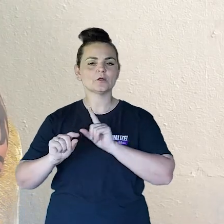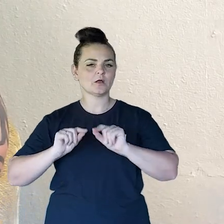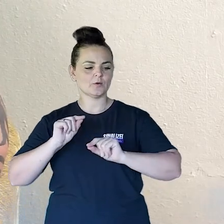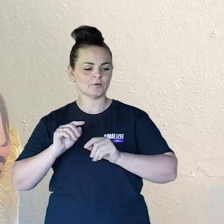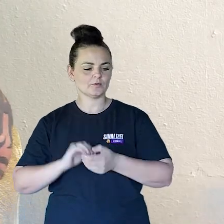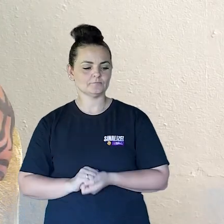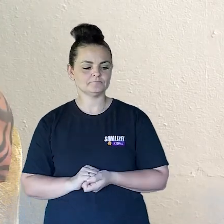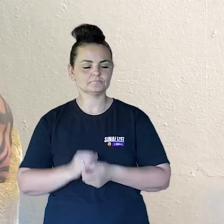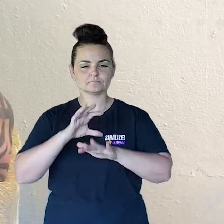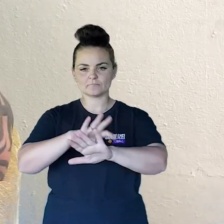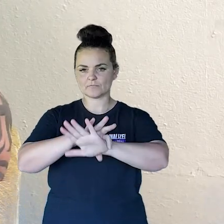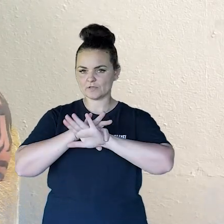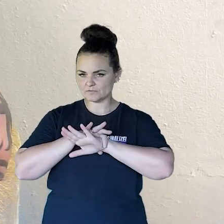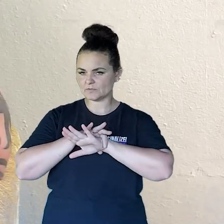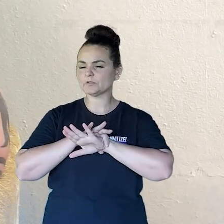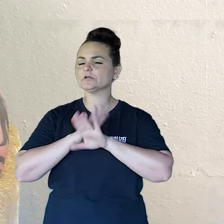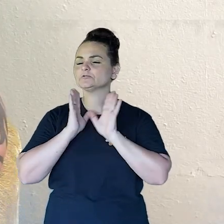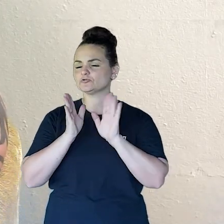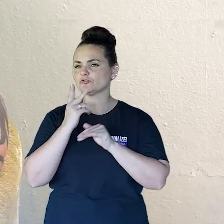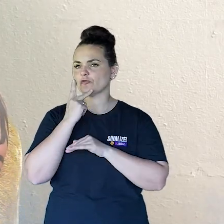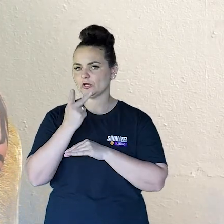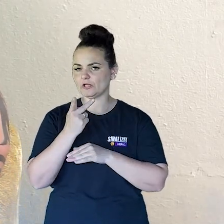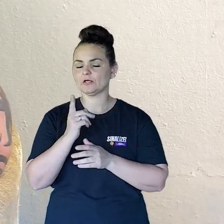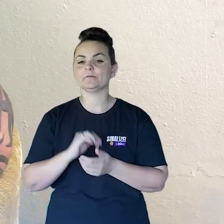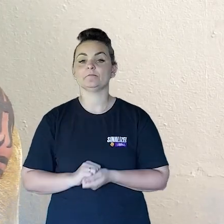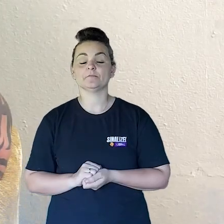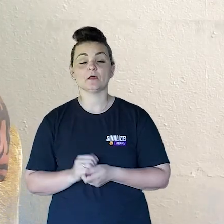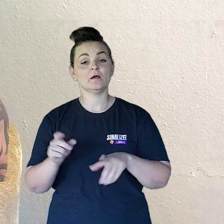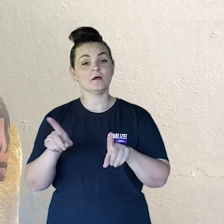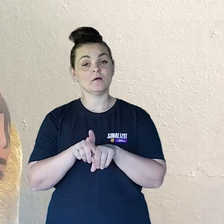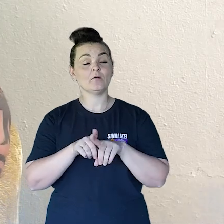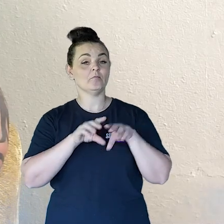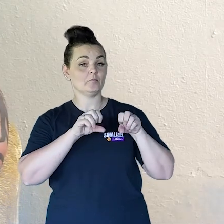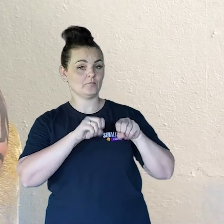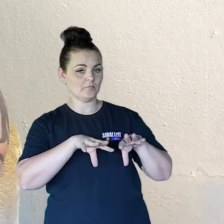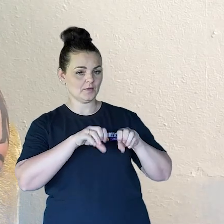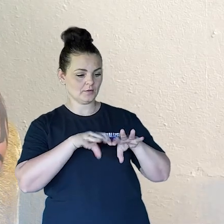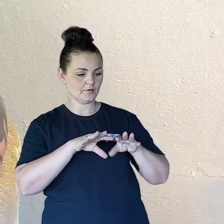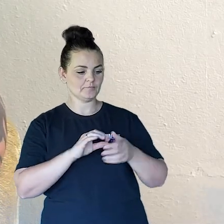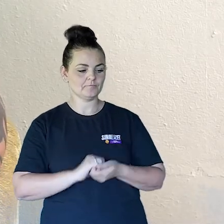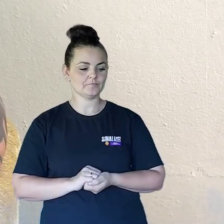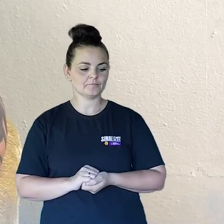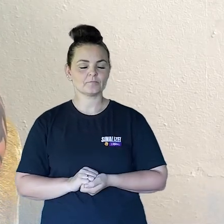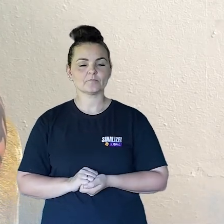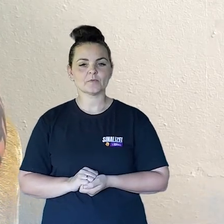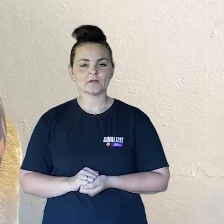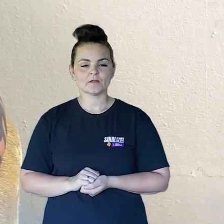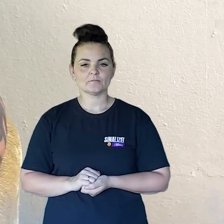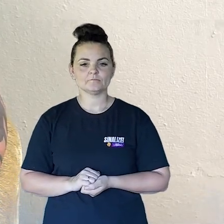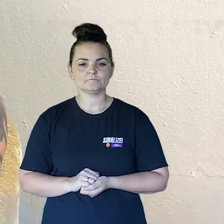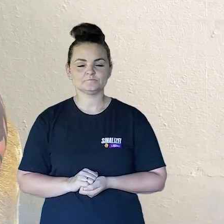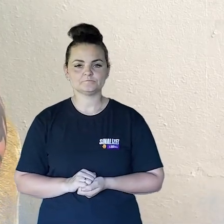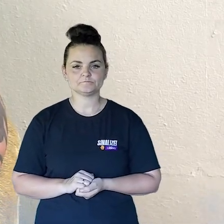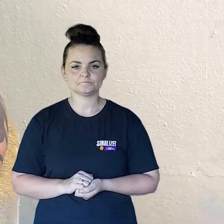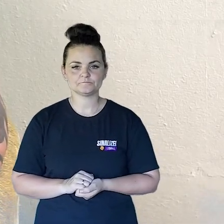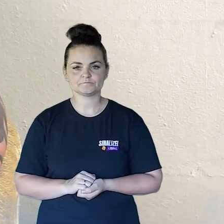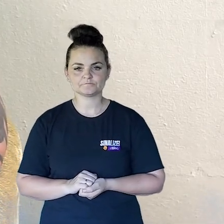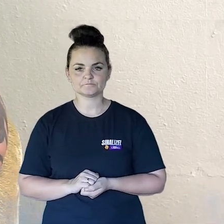questão da segurança, como eu já mencionei, a questão da educação. Nós tivemos um